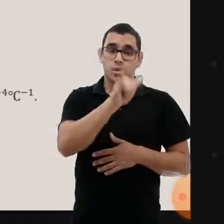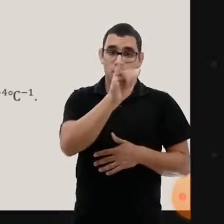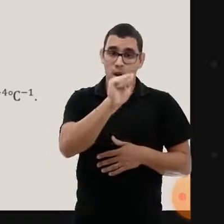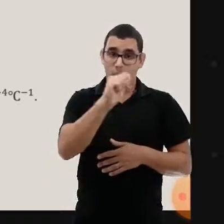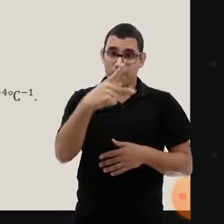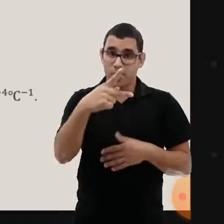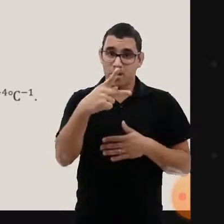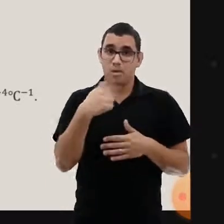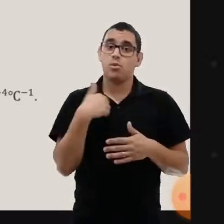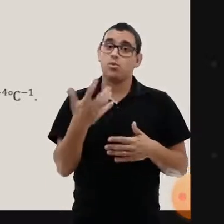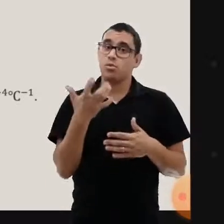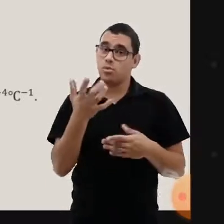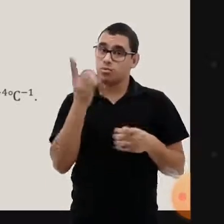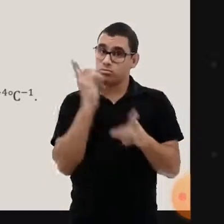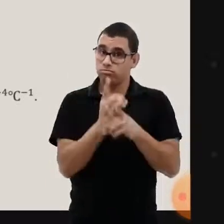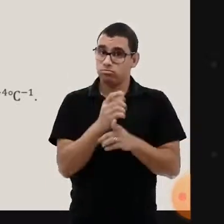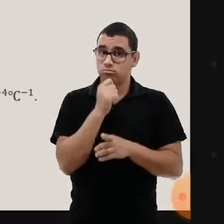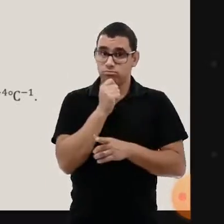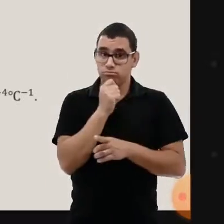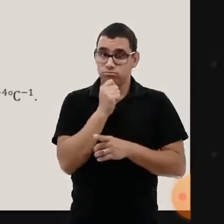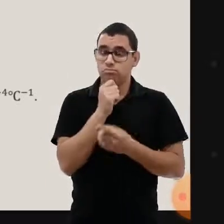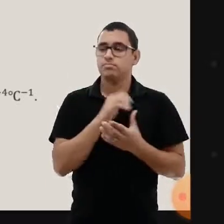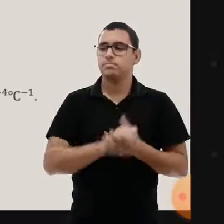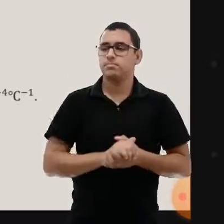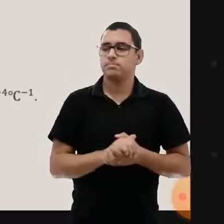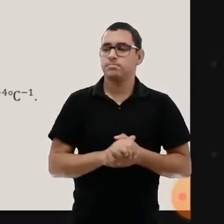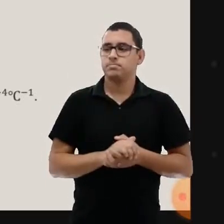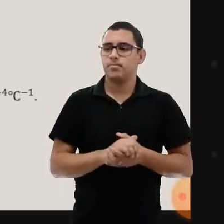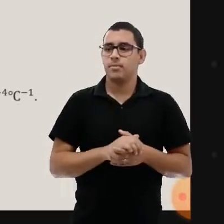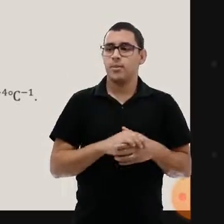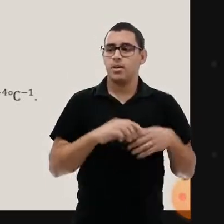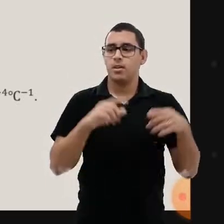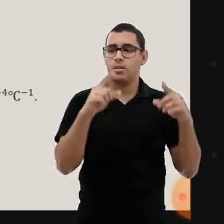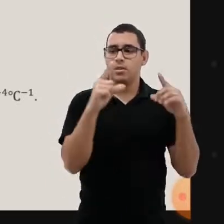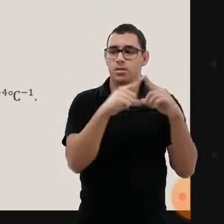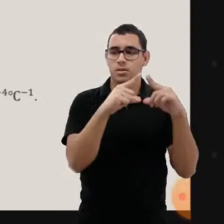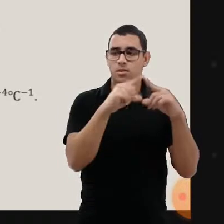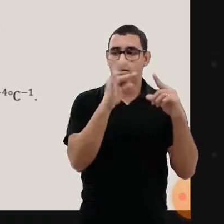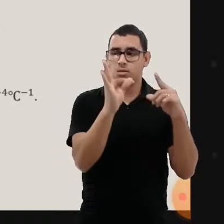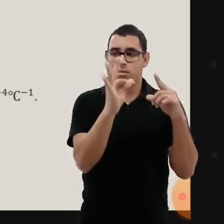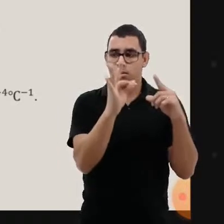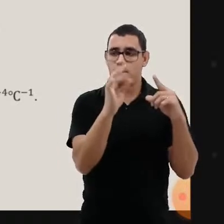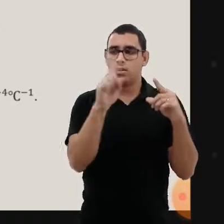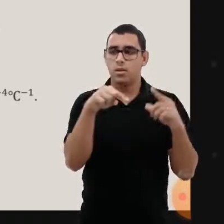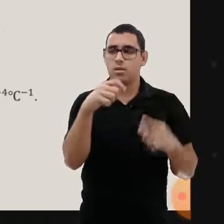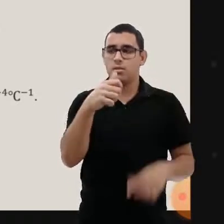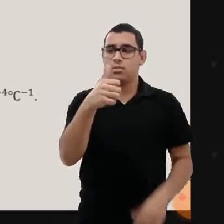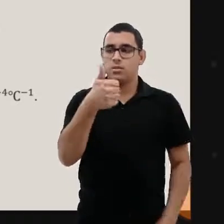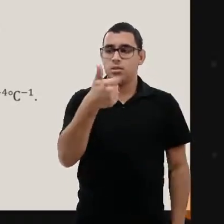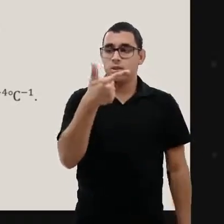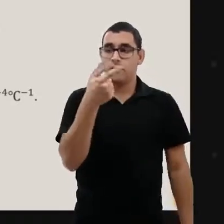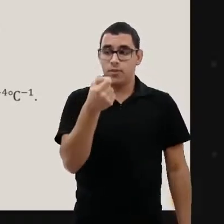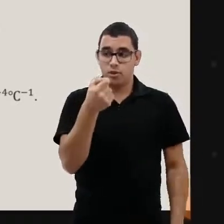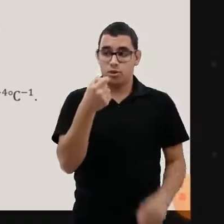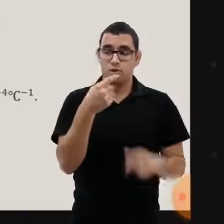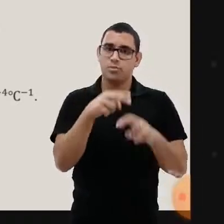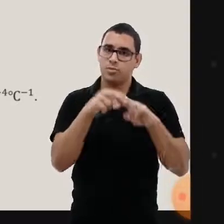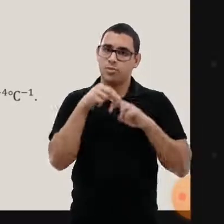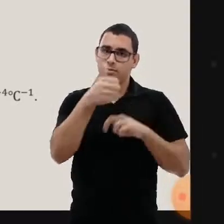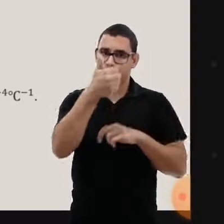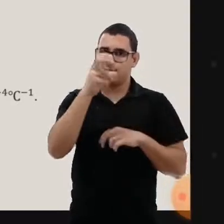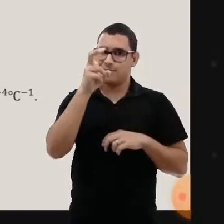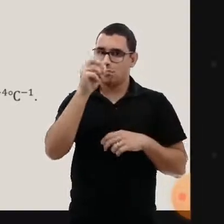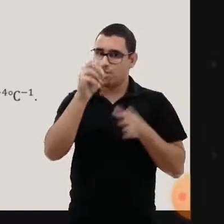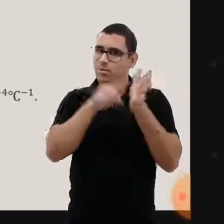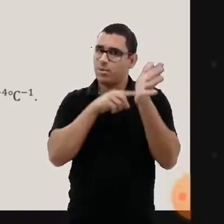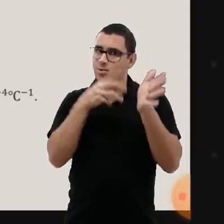quer descobrir o coeficiente de dilatação volumétrica aparente. E a variação de temperatura foi de